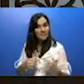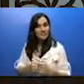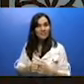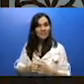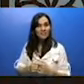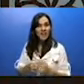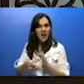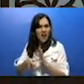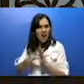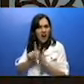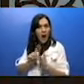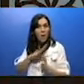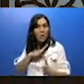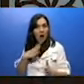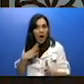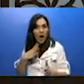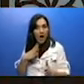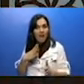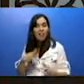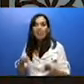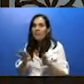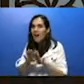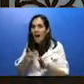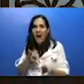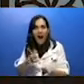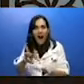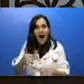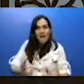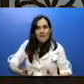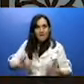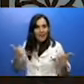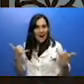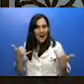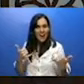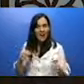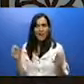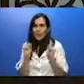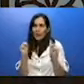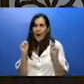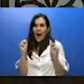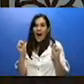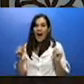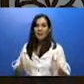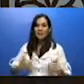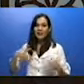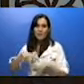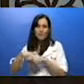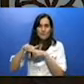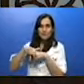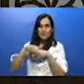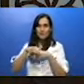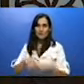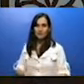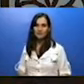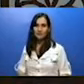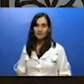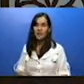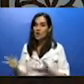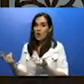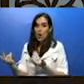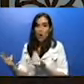pouquinho os dois anos antes dela morrer ela sempre ia festa ela adorava época de festa de peão assim